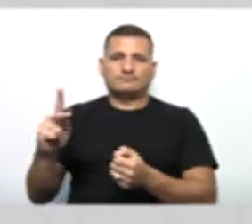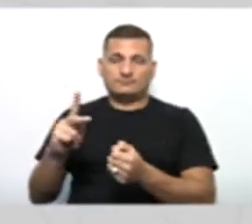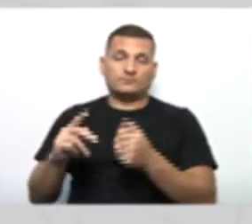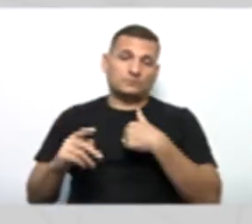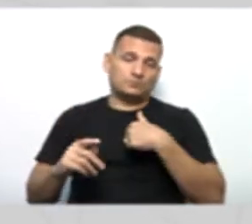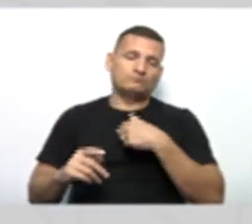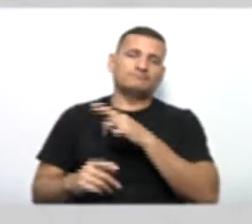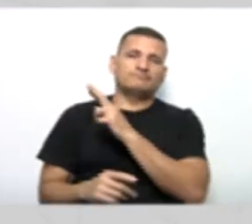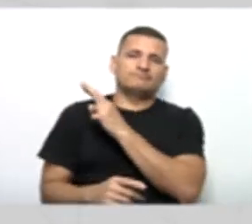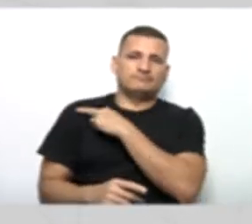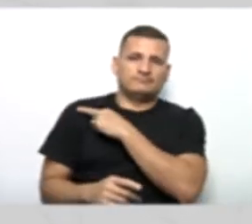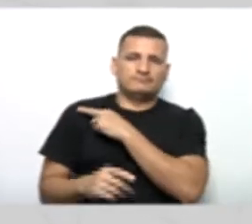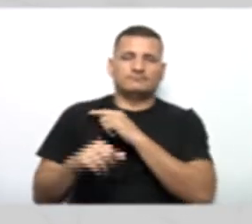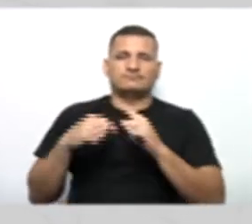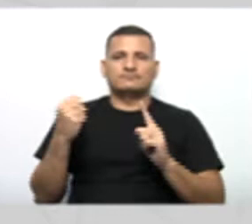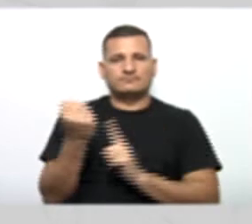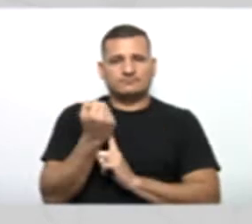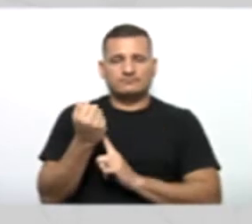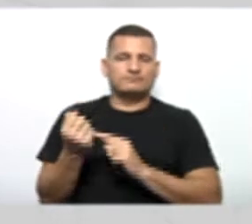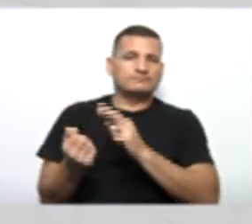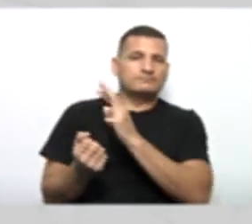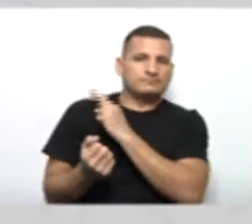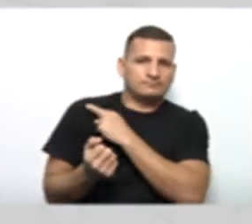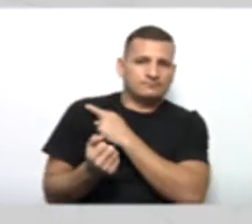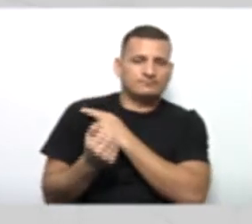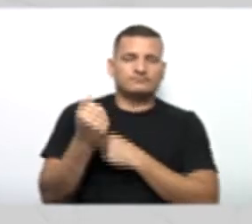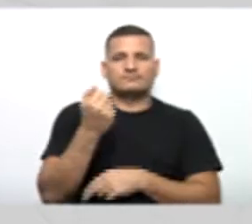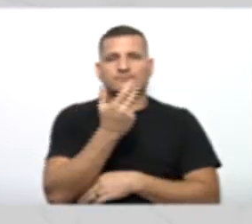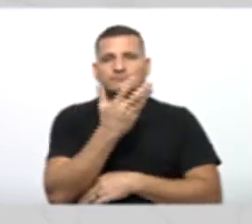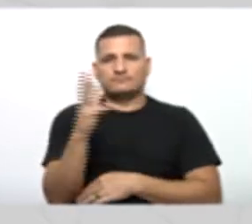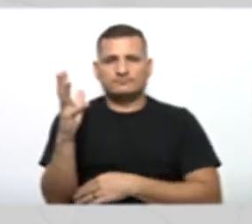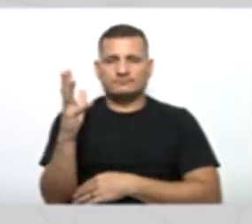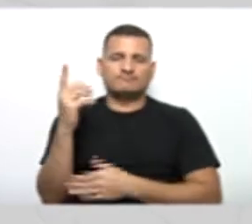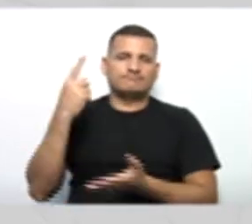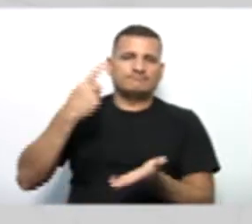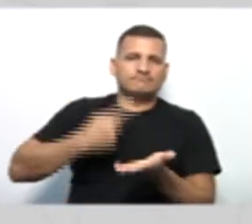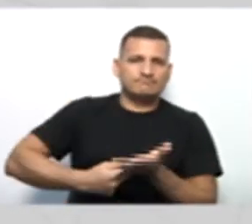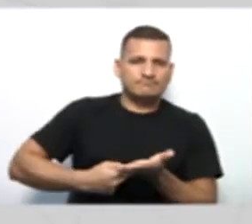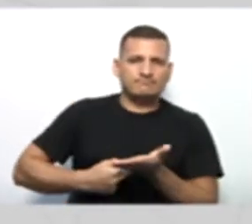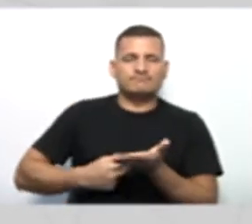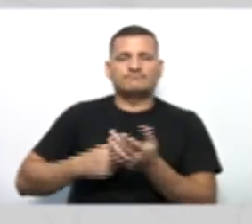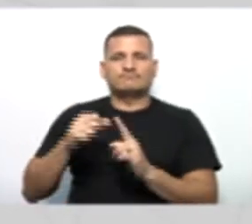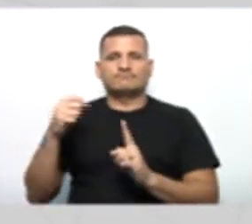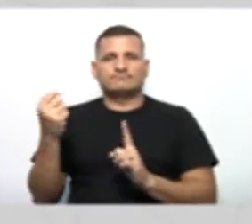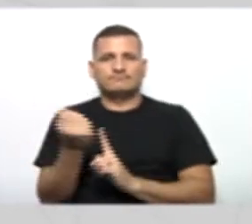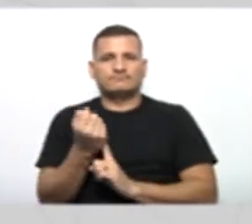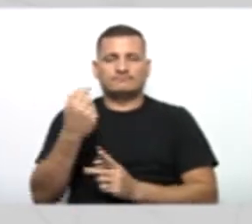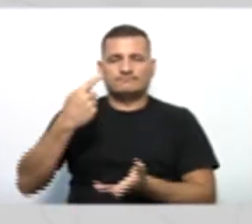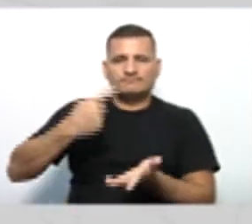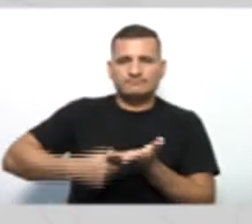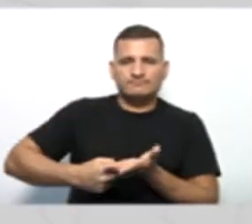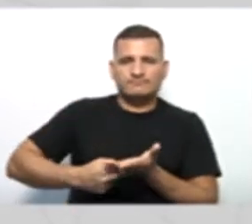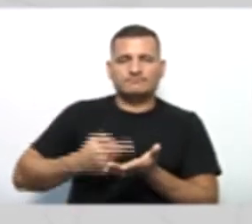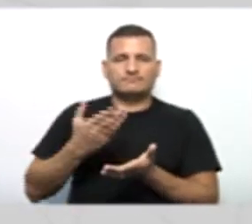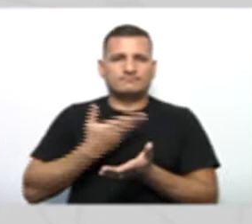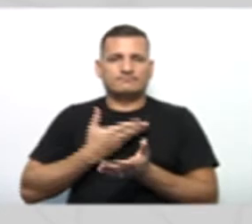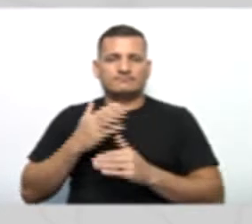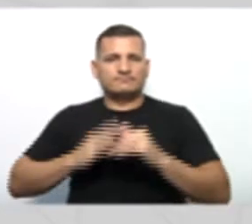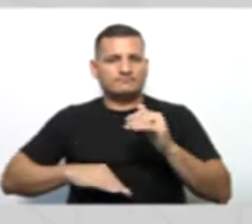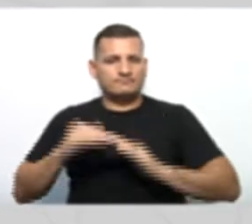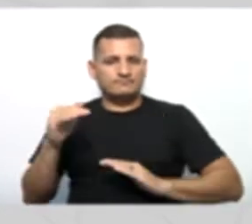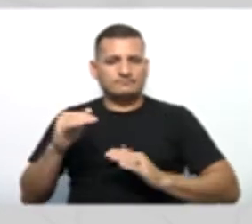social eu tenho uma responsabilidade ambiental eu tenho um compromisso com a sociedade e com os colegas de profissão